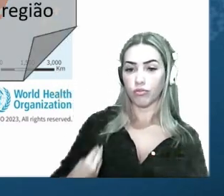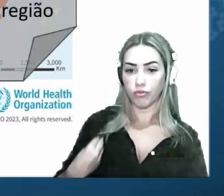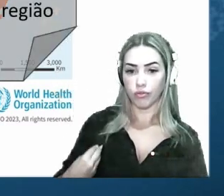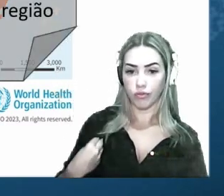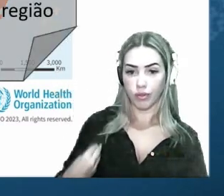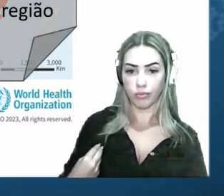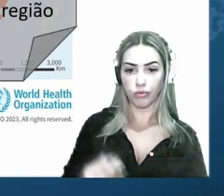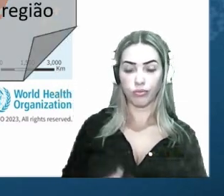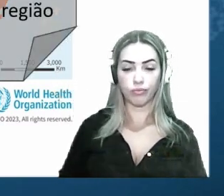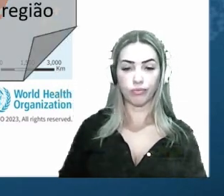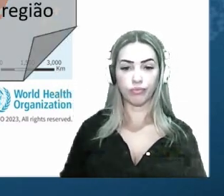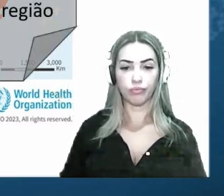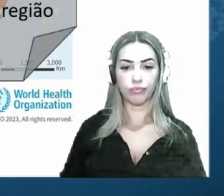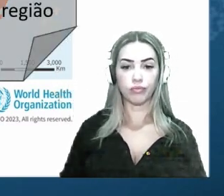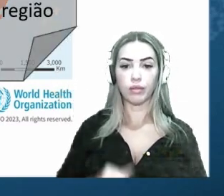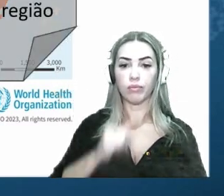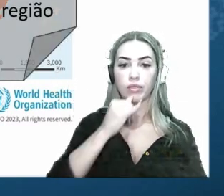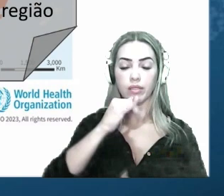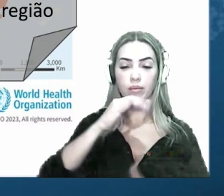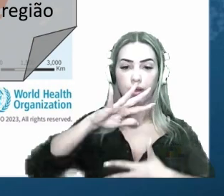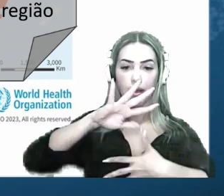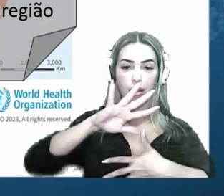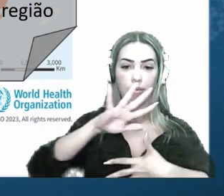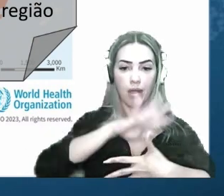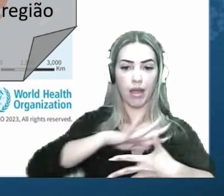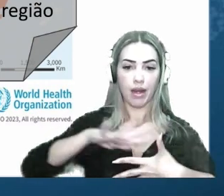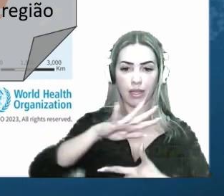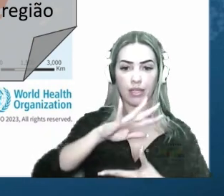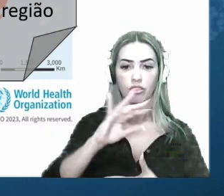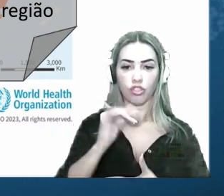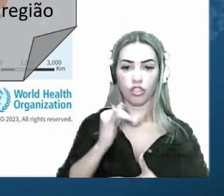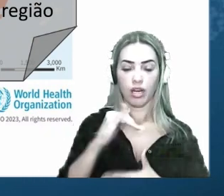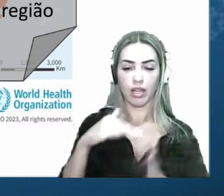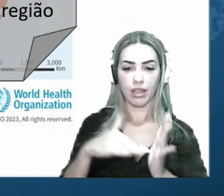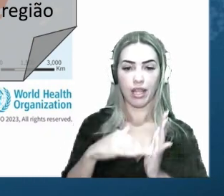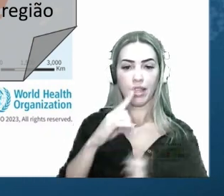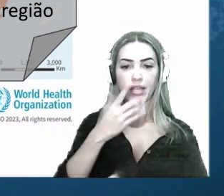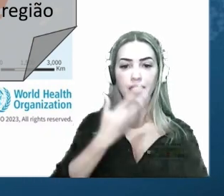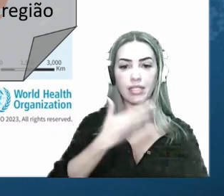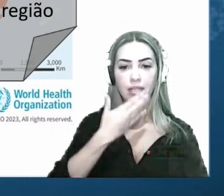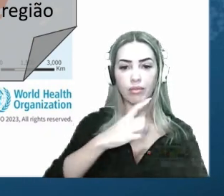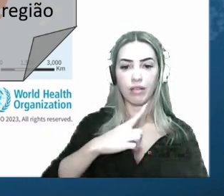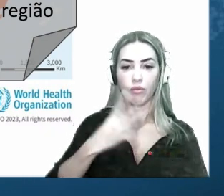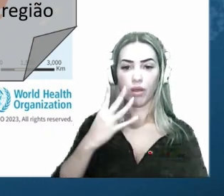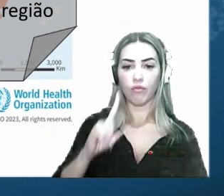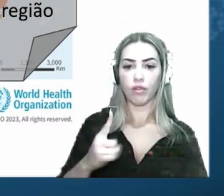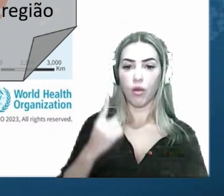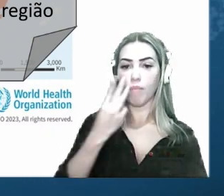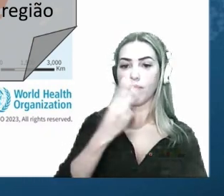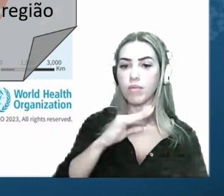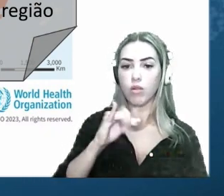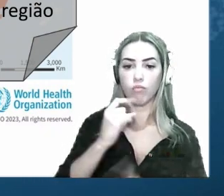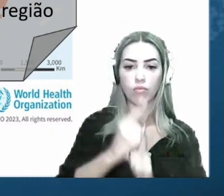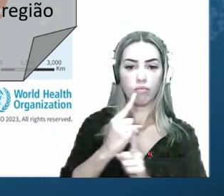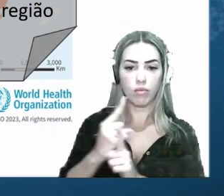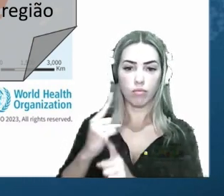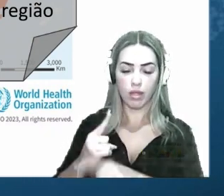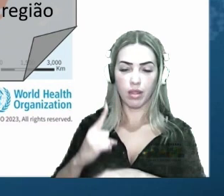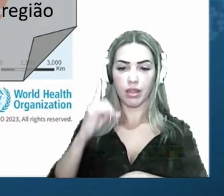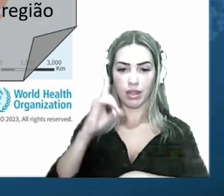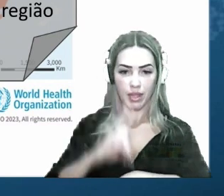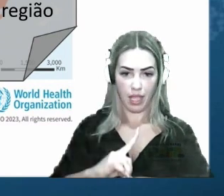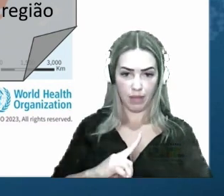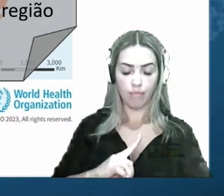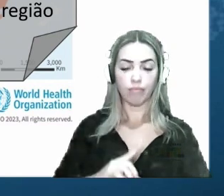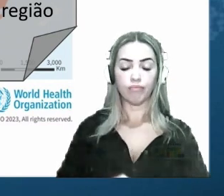Então, nas Américas, de janeiro a dezembro, nós tivemos 4,1 milhões de casos notificados, né, de dengue.